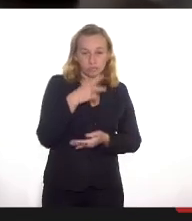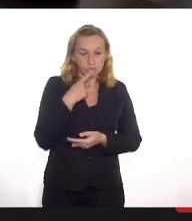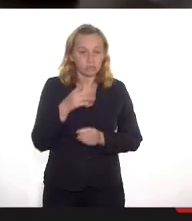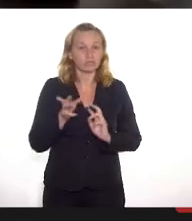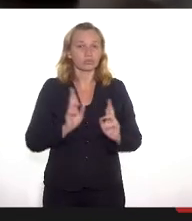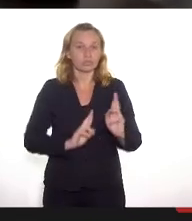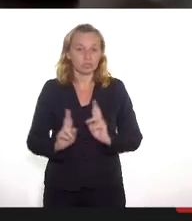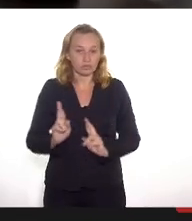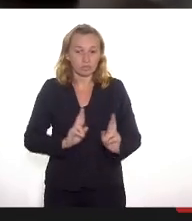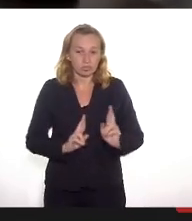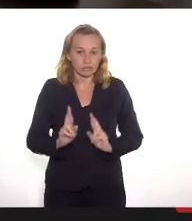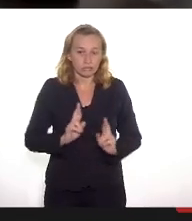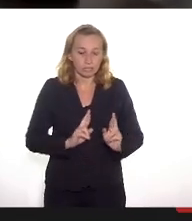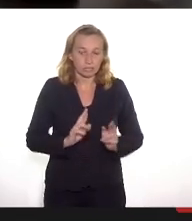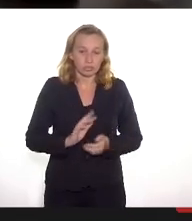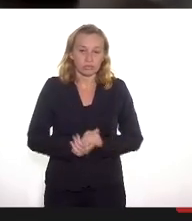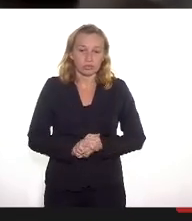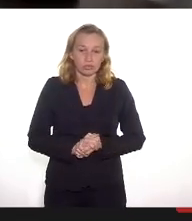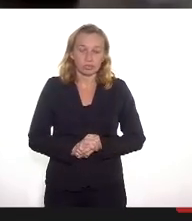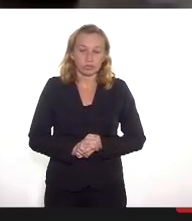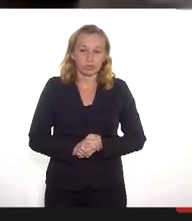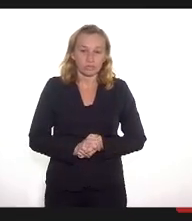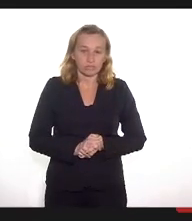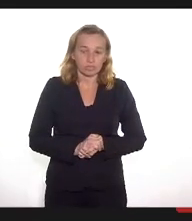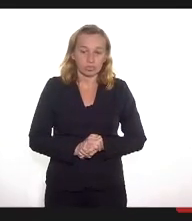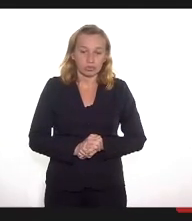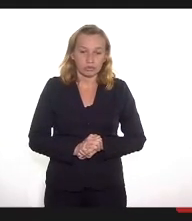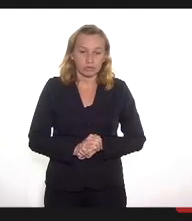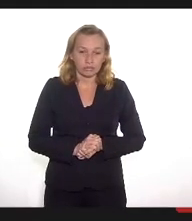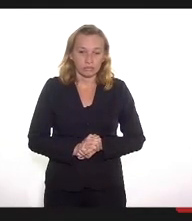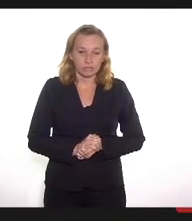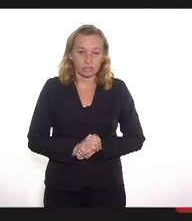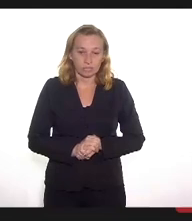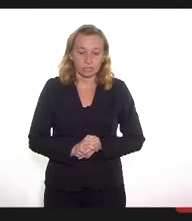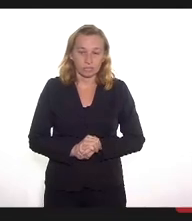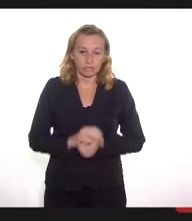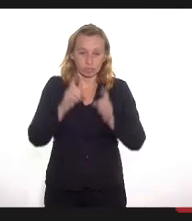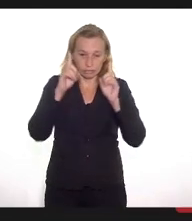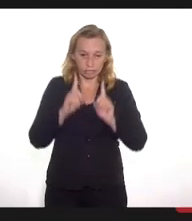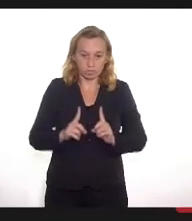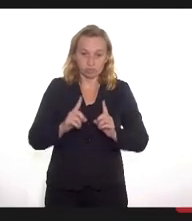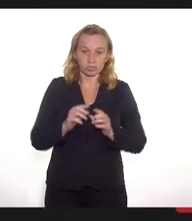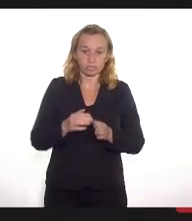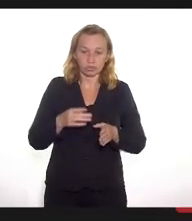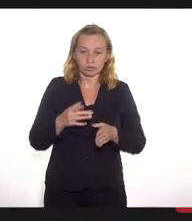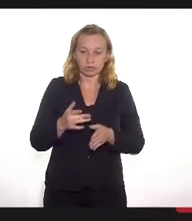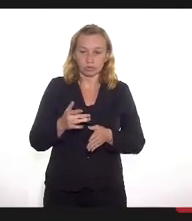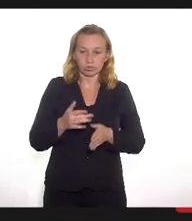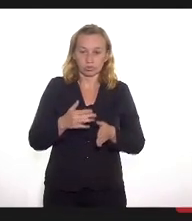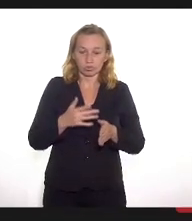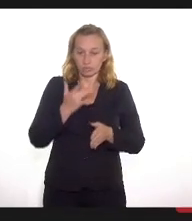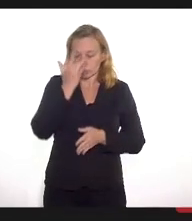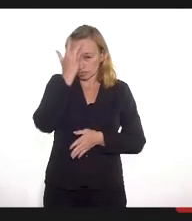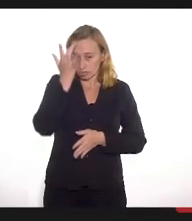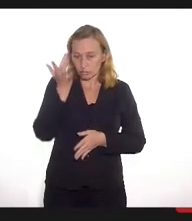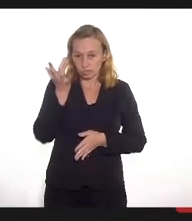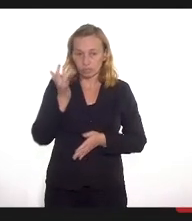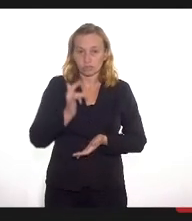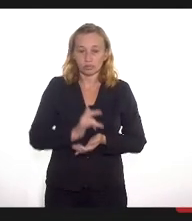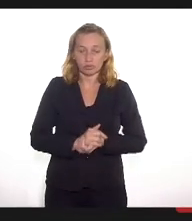em outros países faz de Sérgio facilitaria bastante